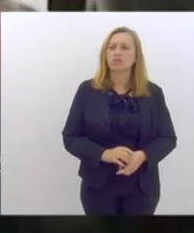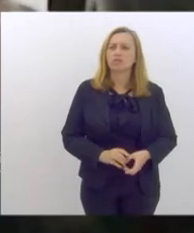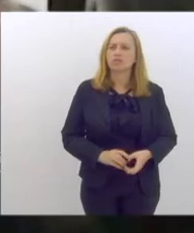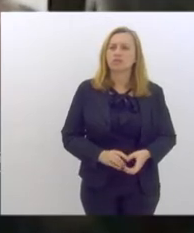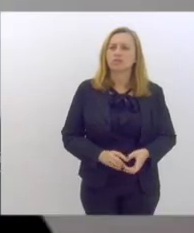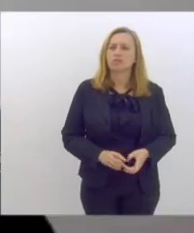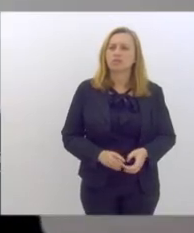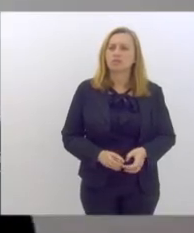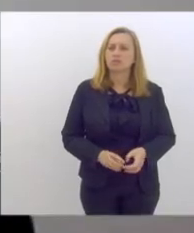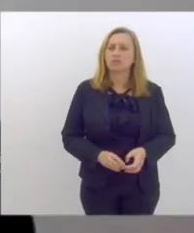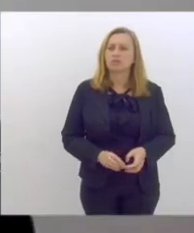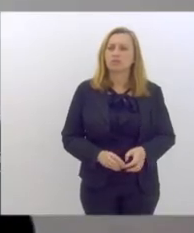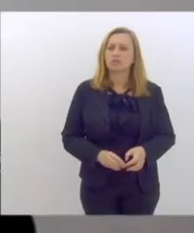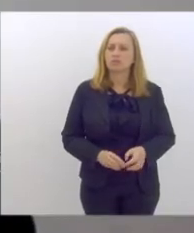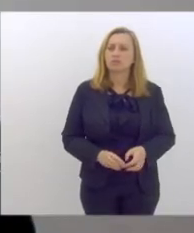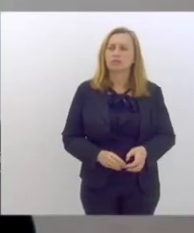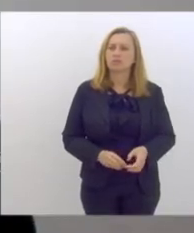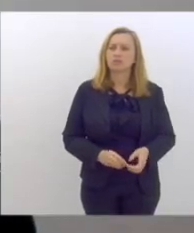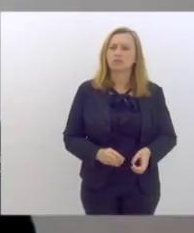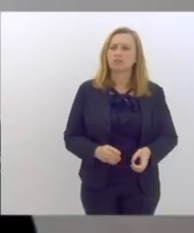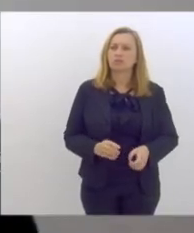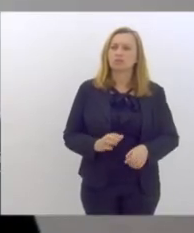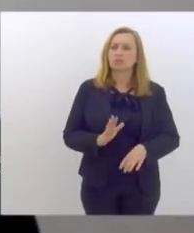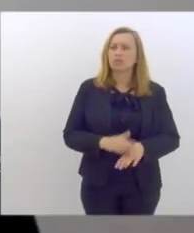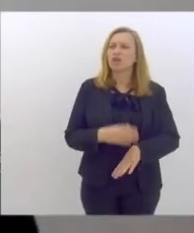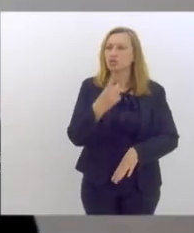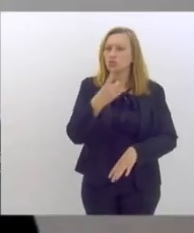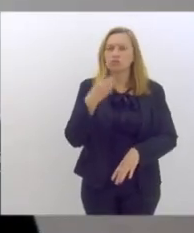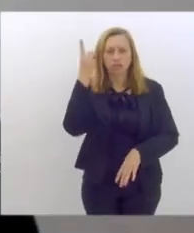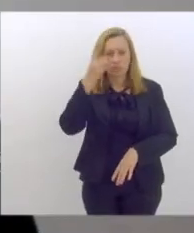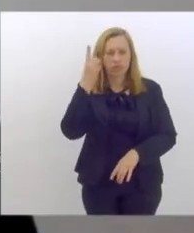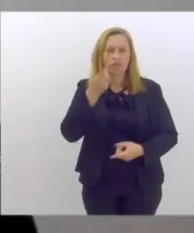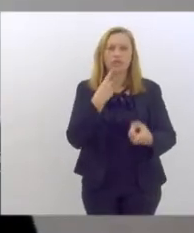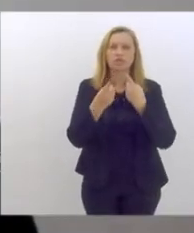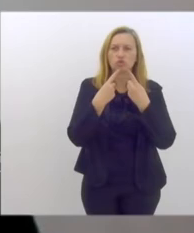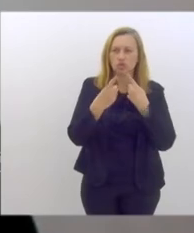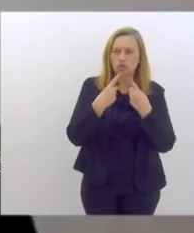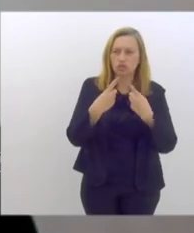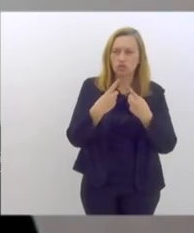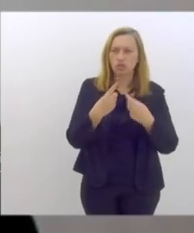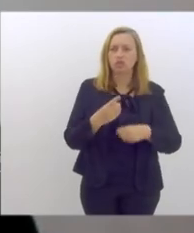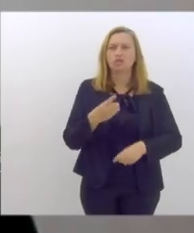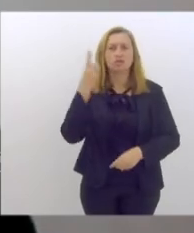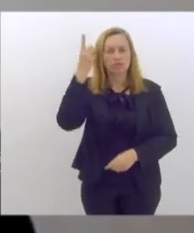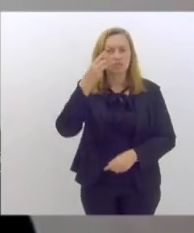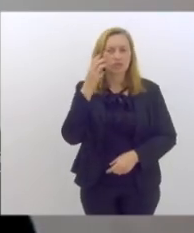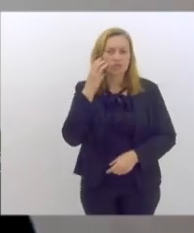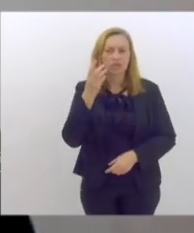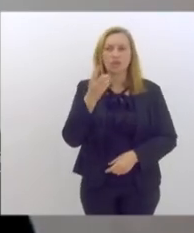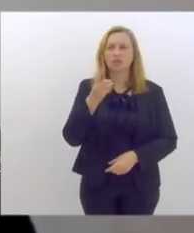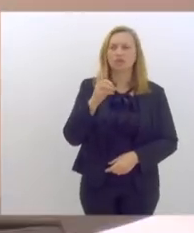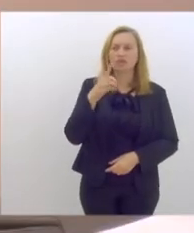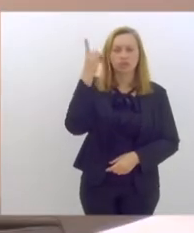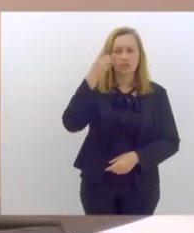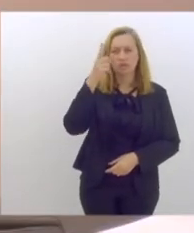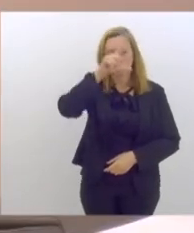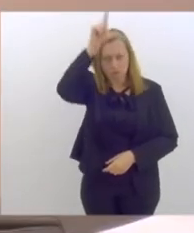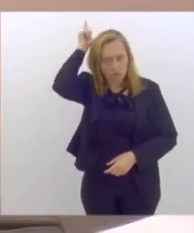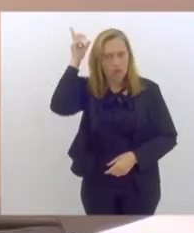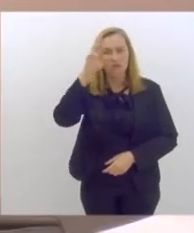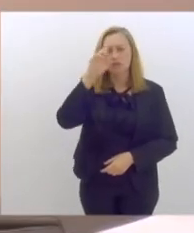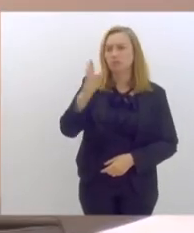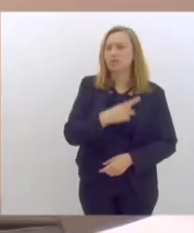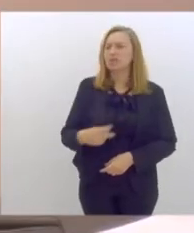o deputado é mais mais algum colega para discutir Deputado Valdete de talento Paulo seu presente